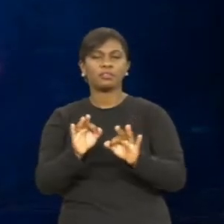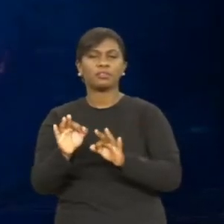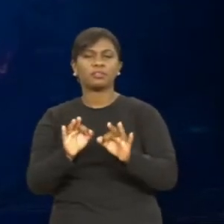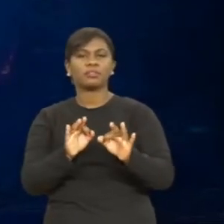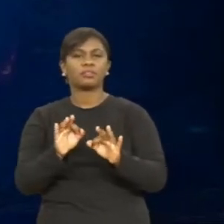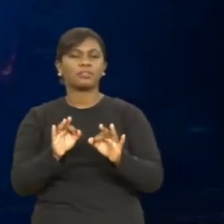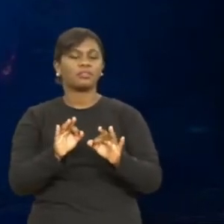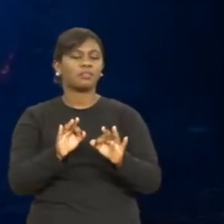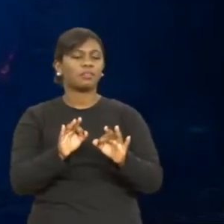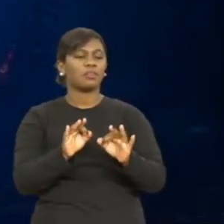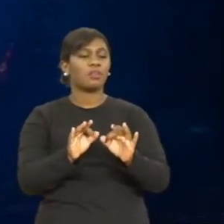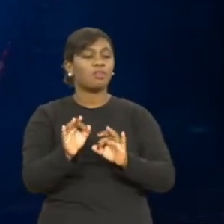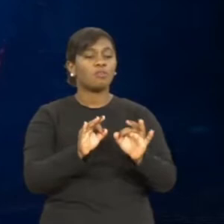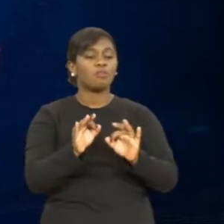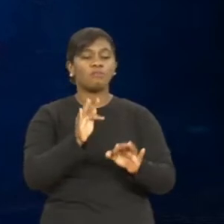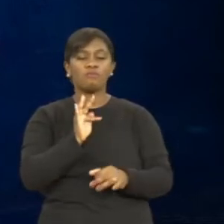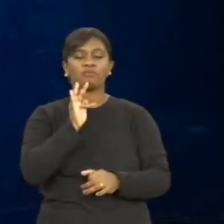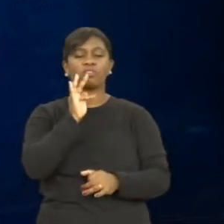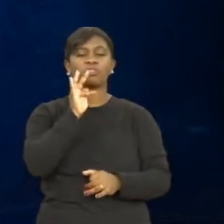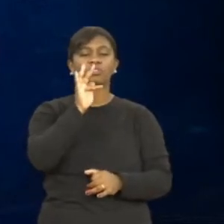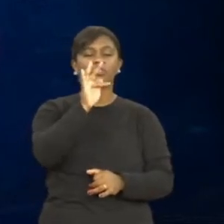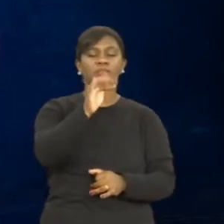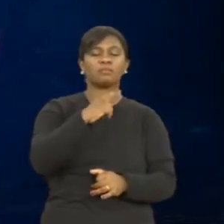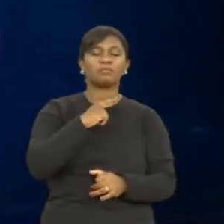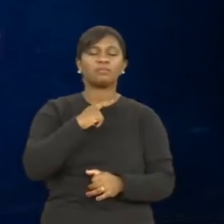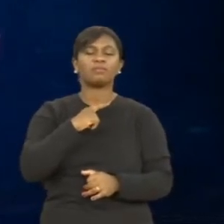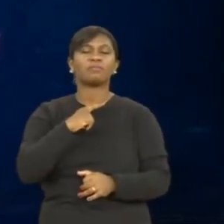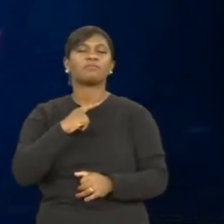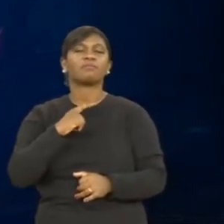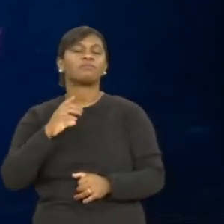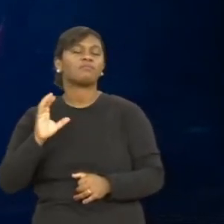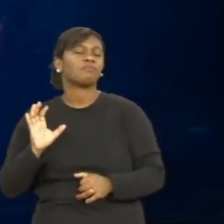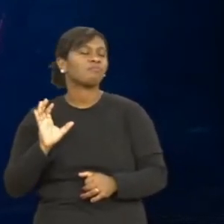desejo realizar. E projetos que desejo